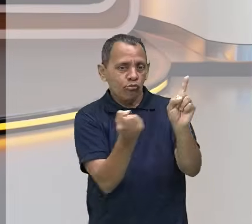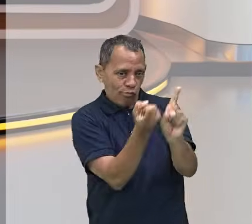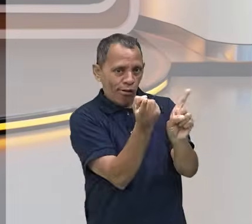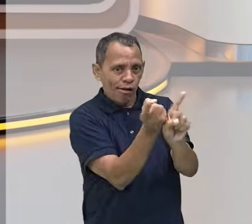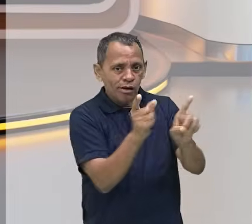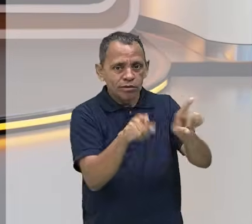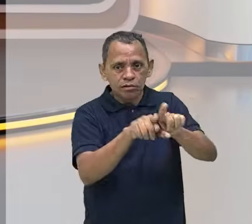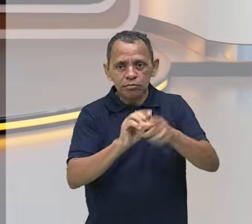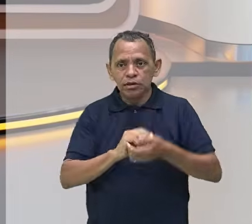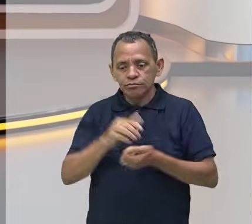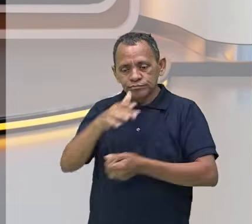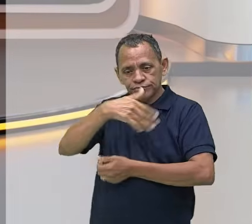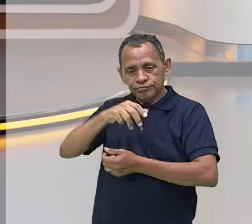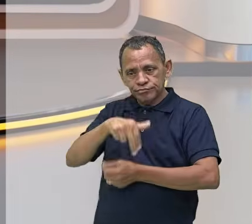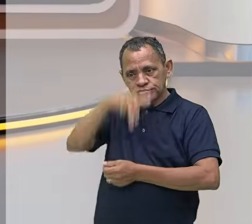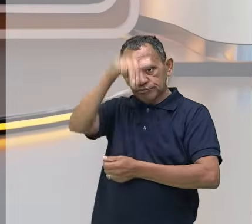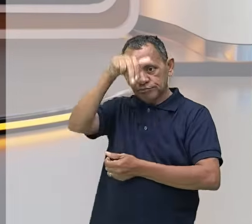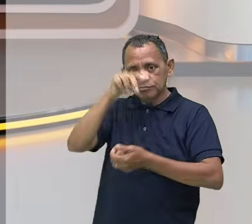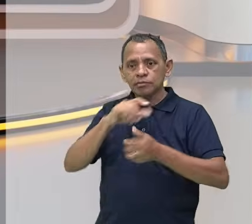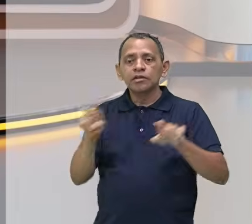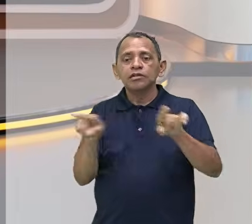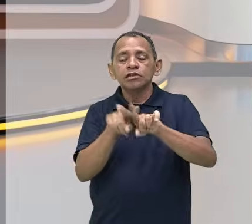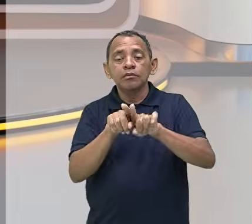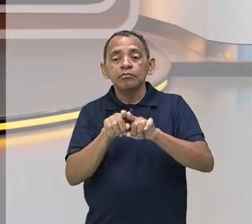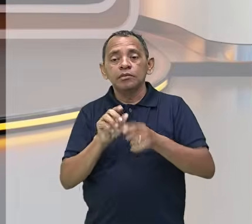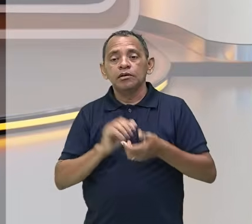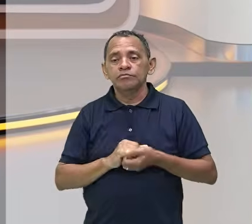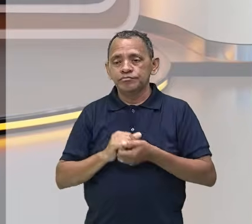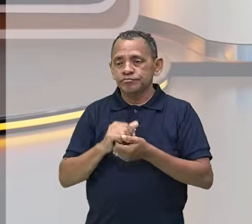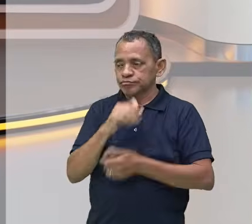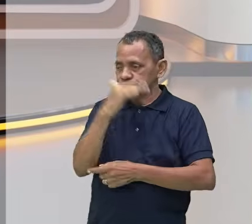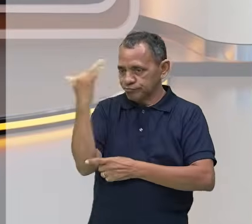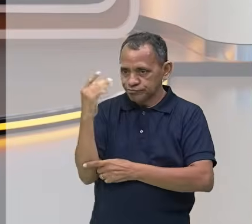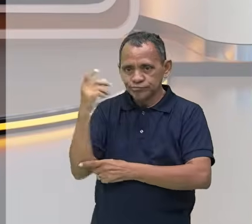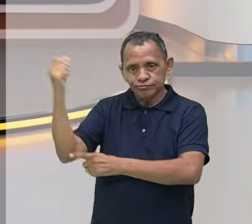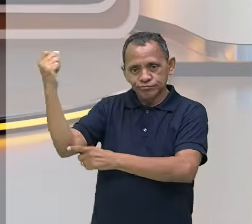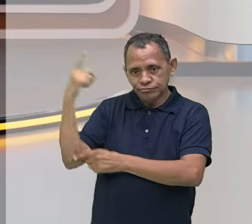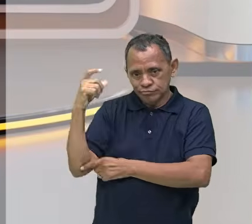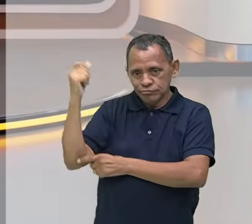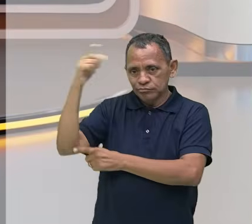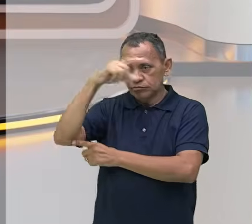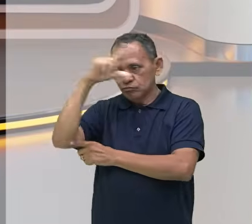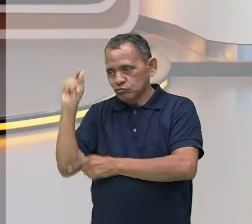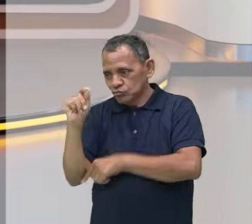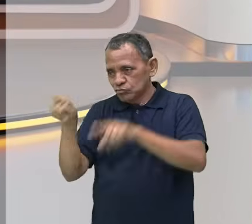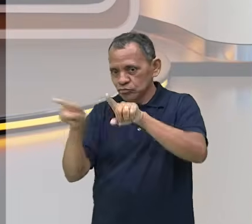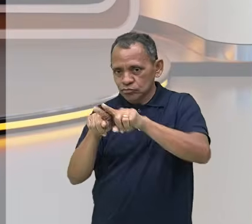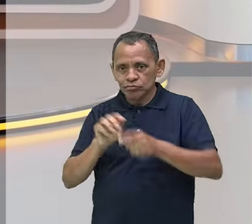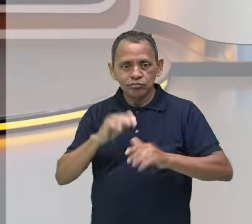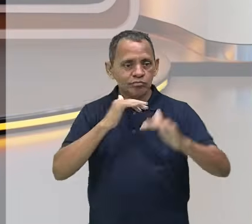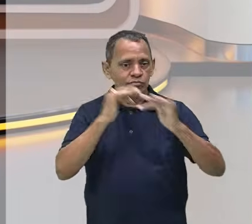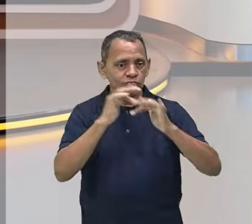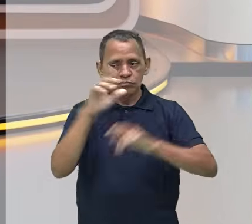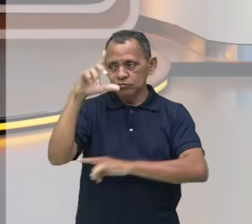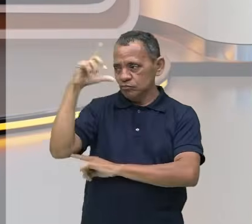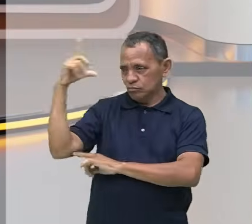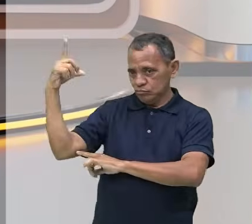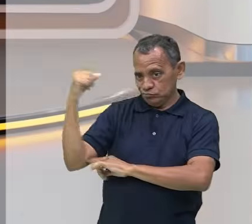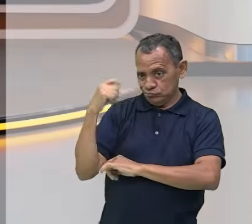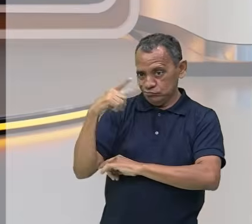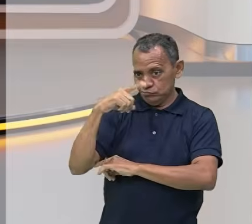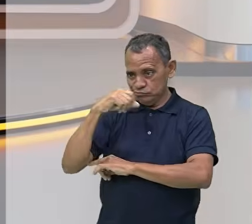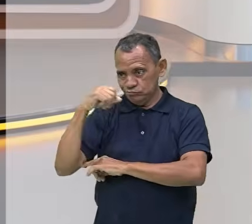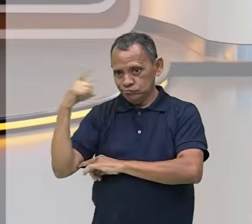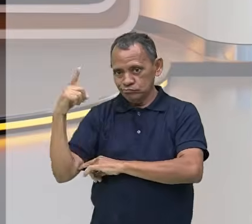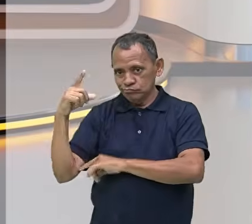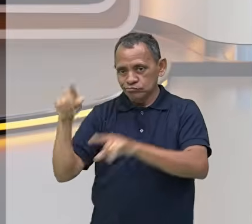área norte e além da natureza, o sol, a lua, o movimento do sol, que também acaba ajudando nesse processo